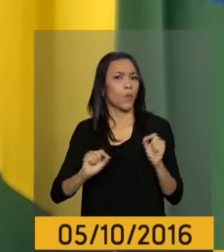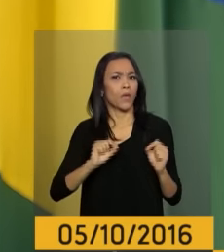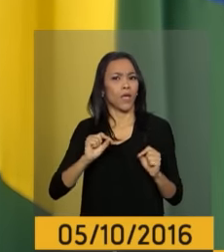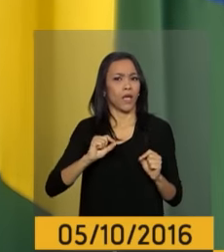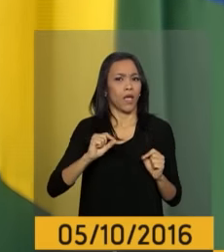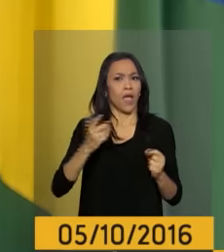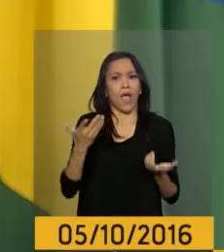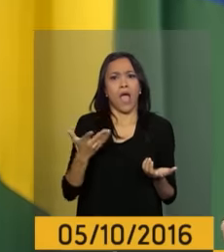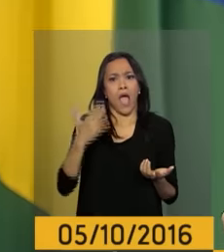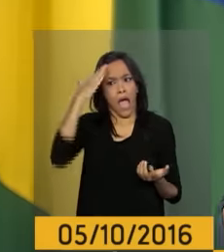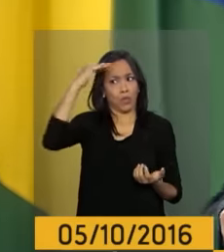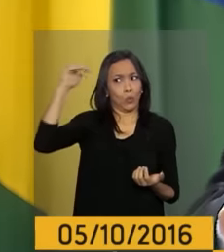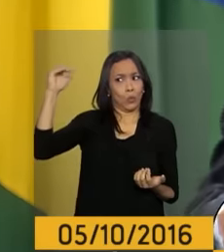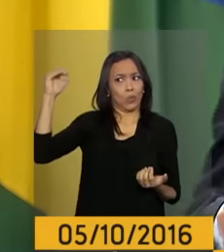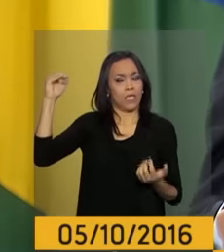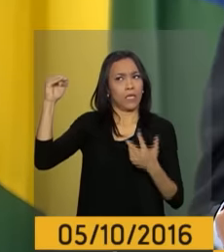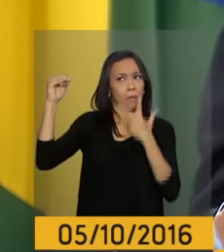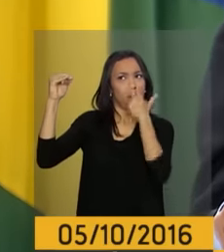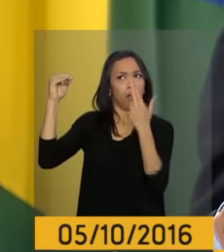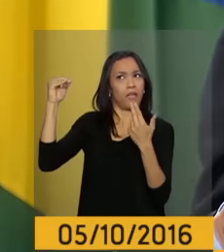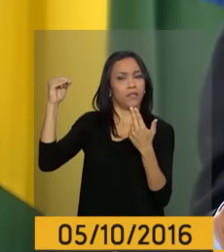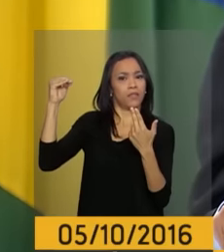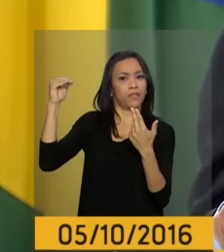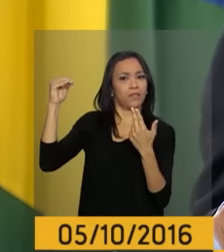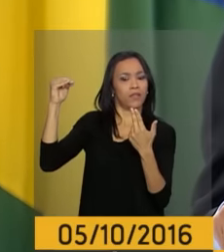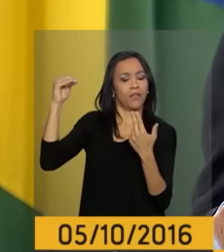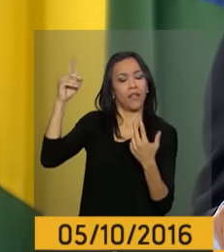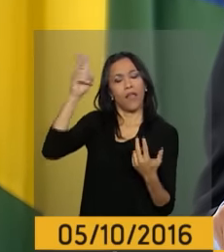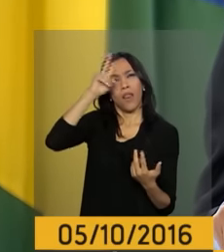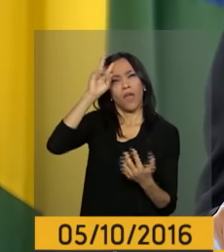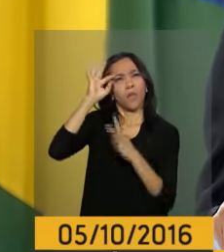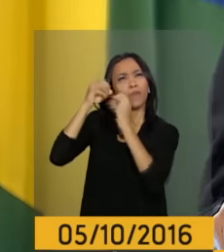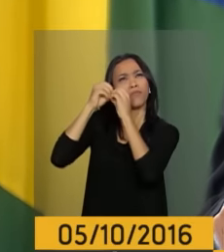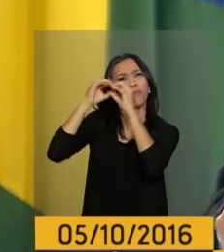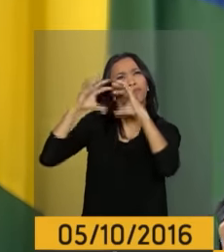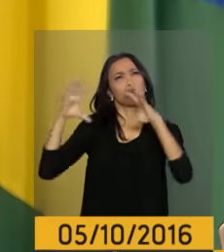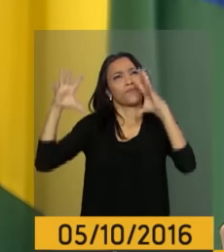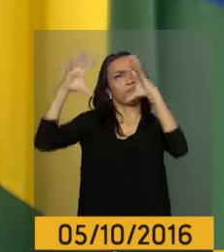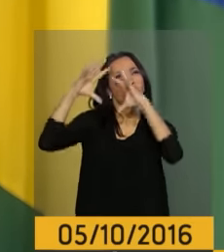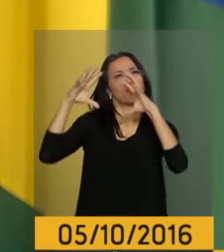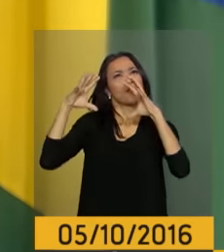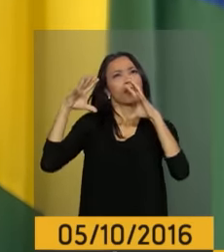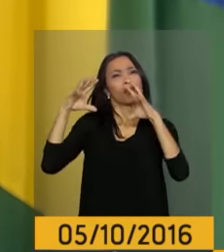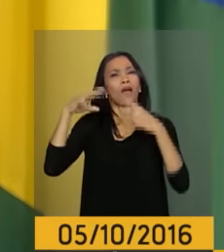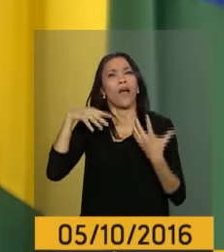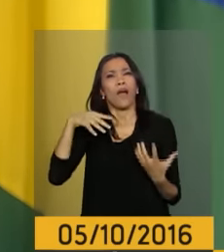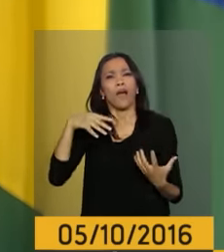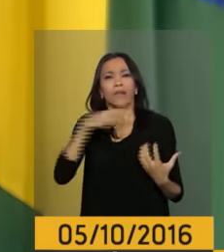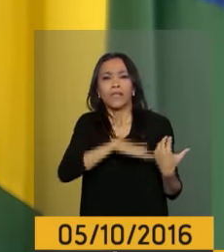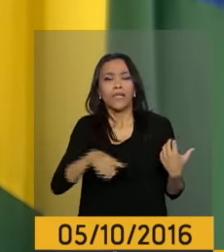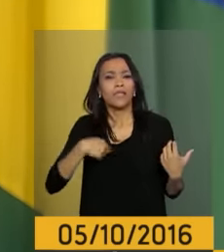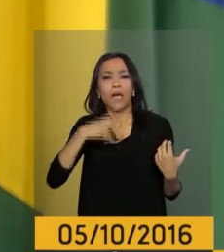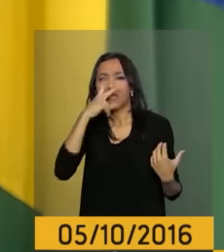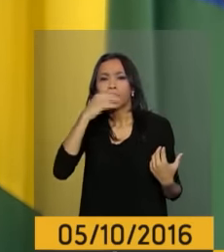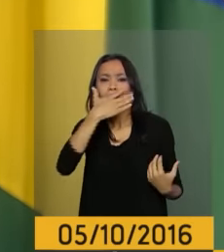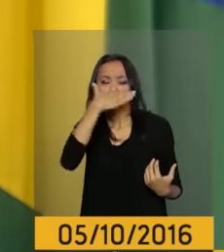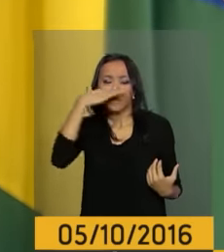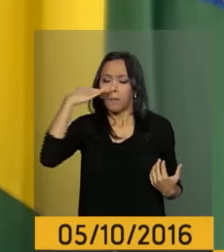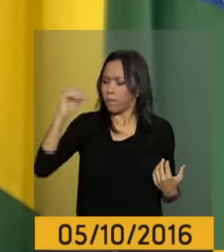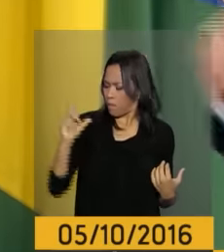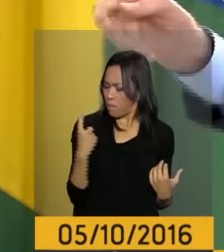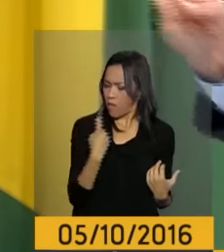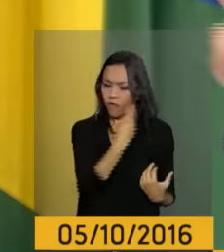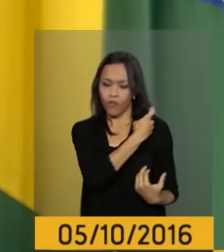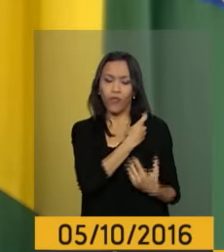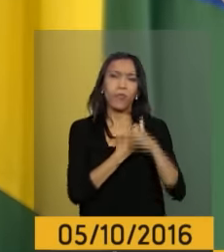adulta que os reconduz a momentos da sua infância, não é? Às vezes um perfume, um odor qualquer lembra a sua infância,